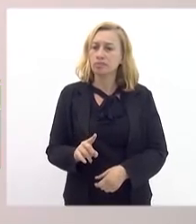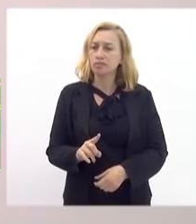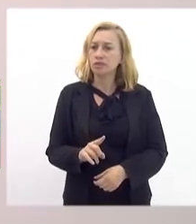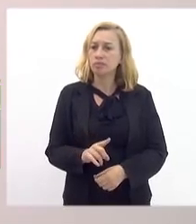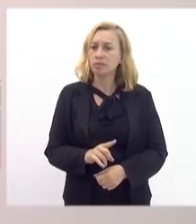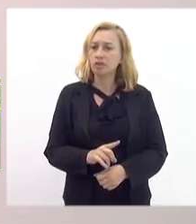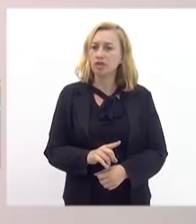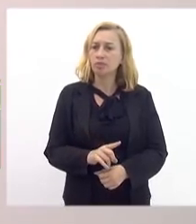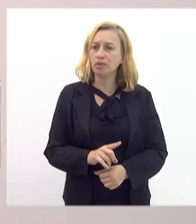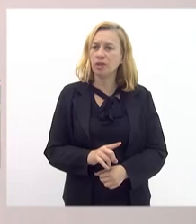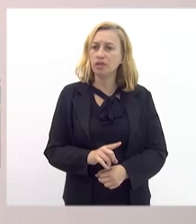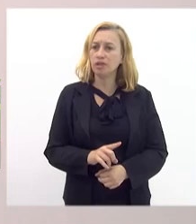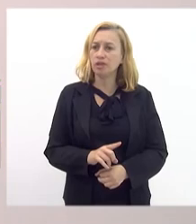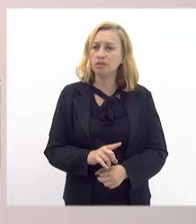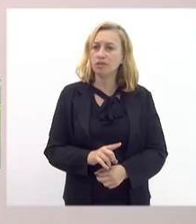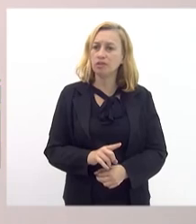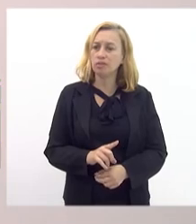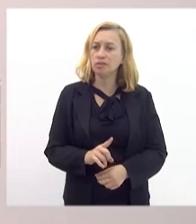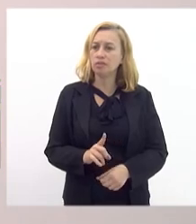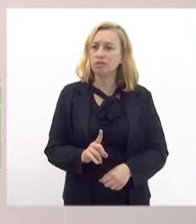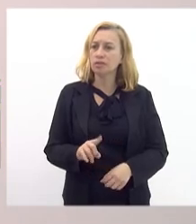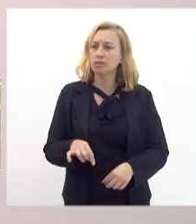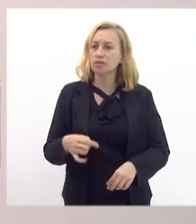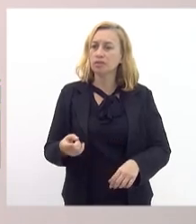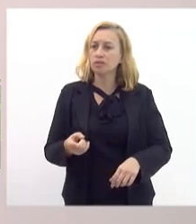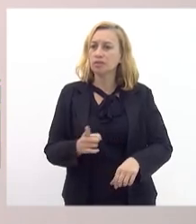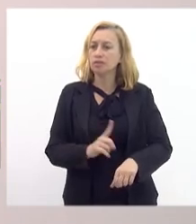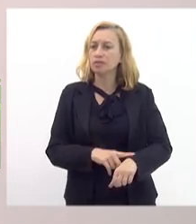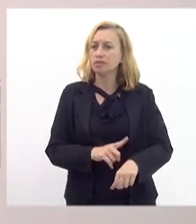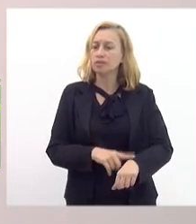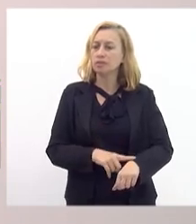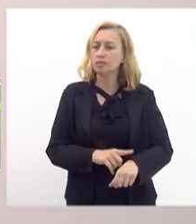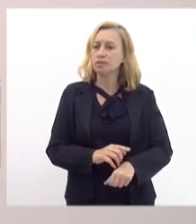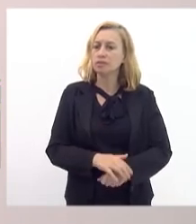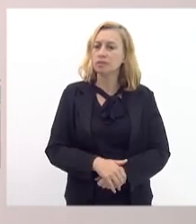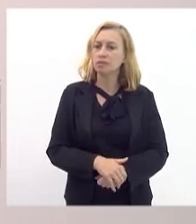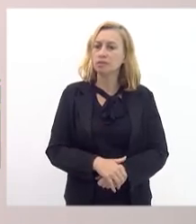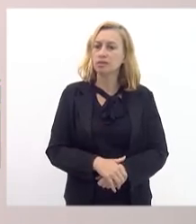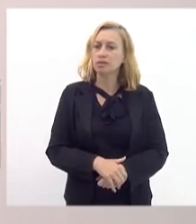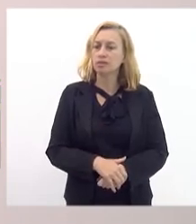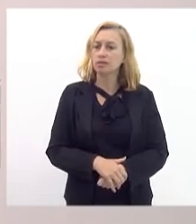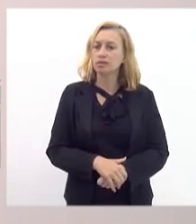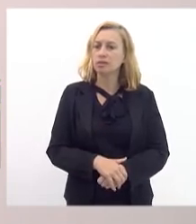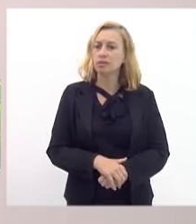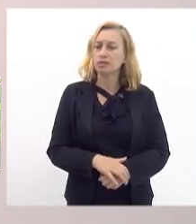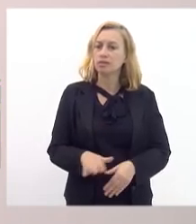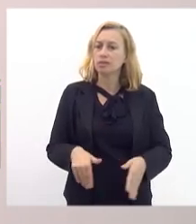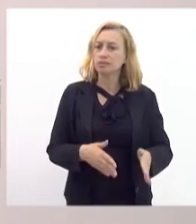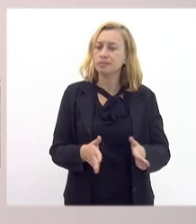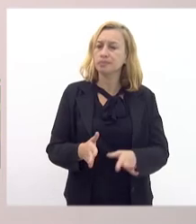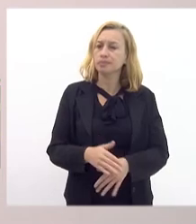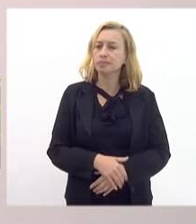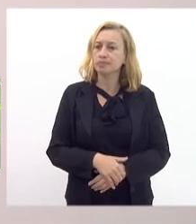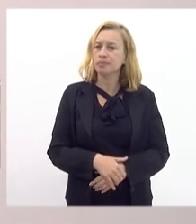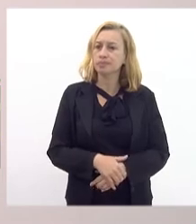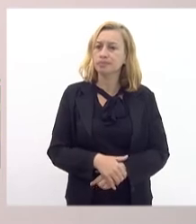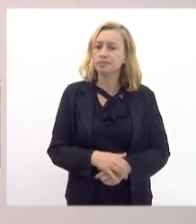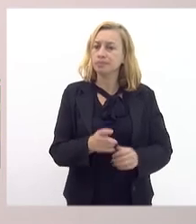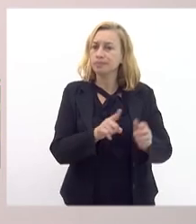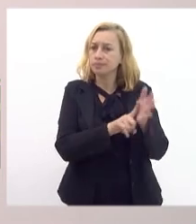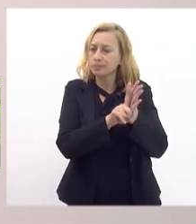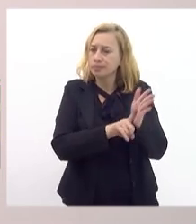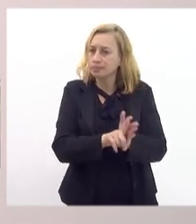dessa área deixa de falar por gentileza os próximos passos a gente faz a gente tem uma